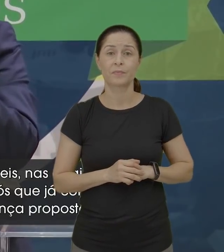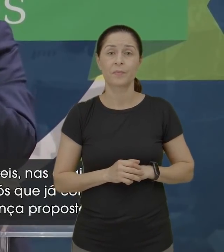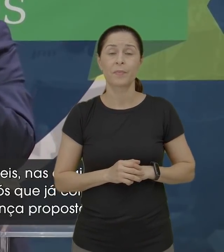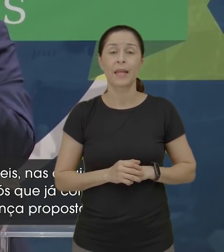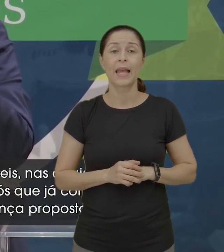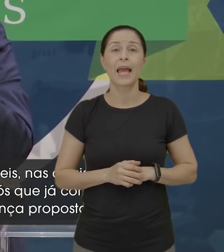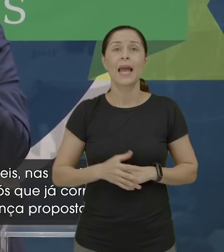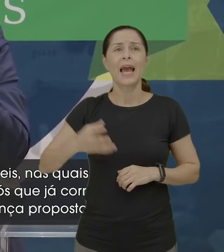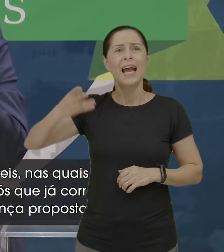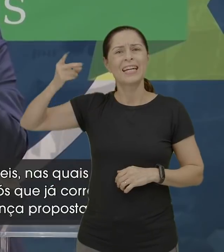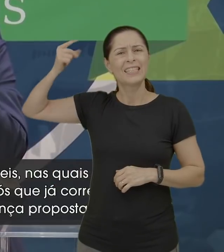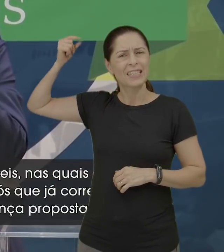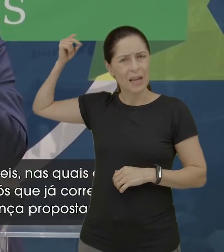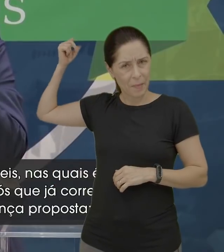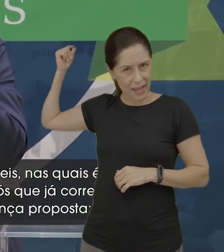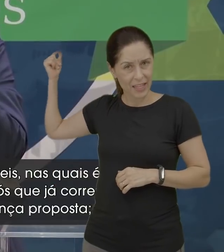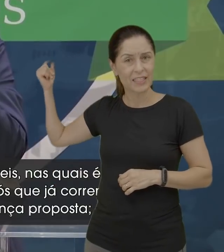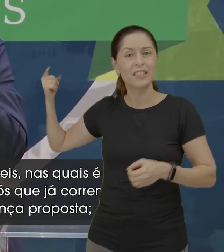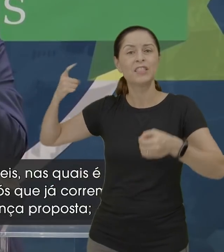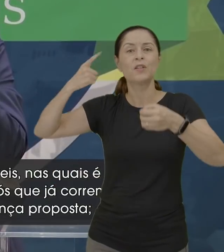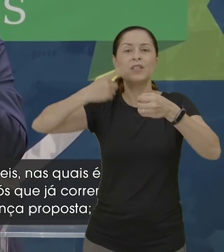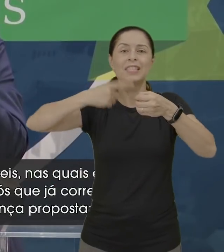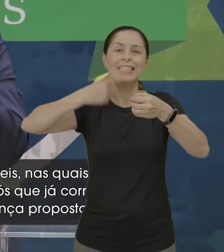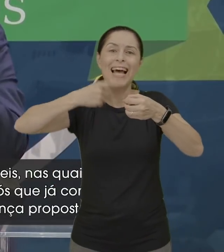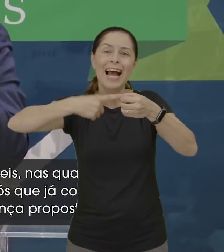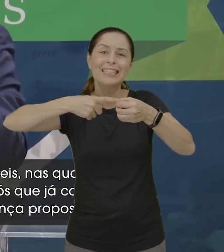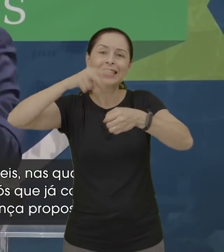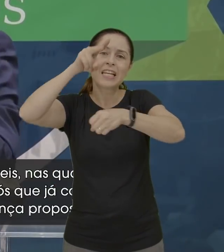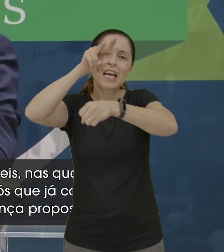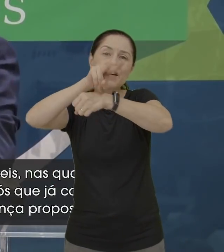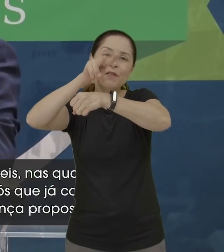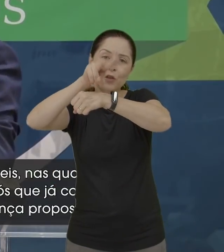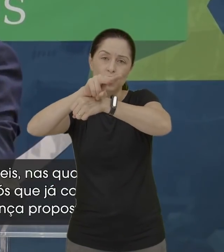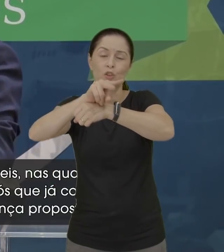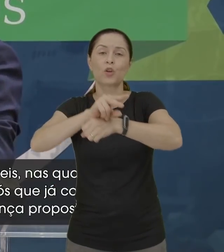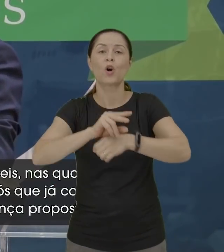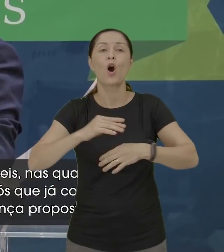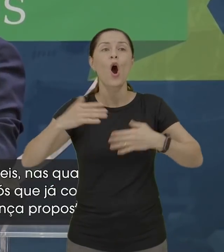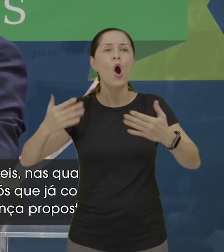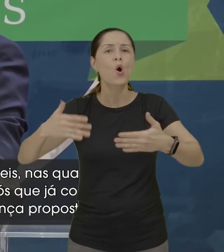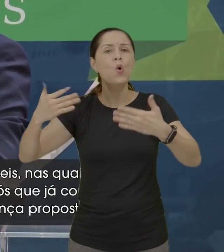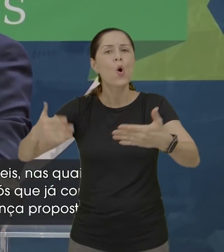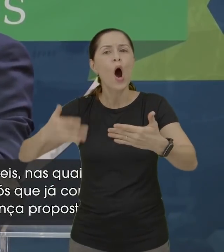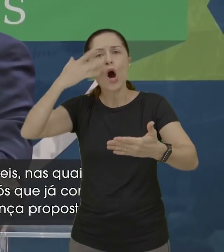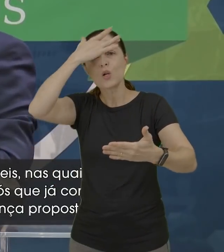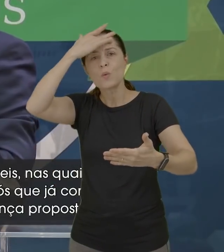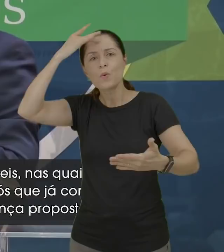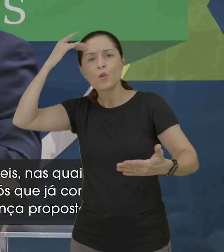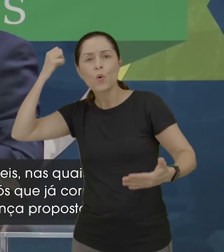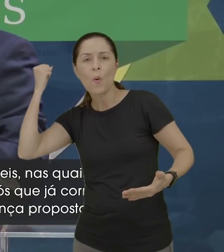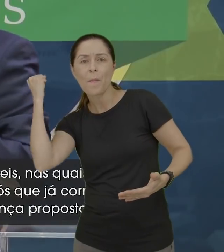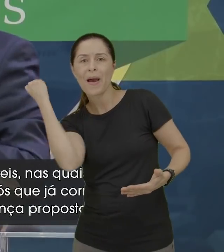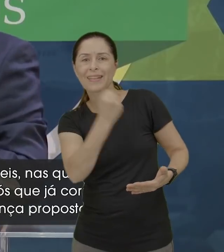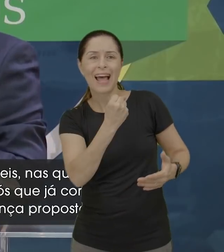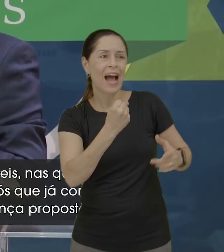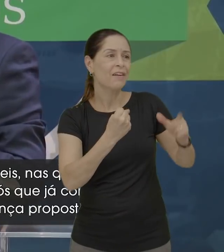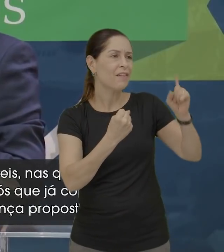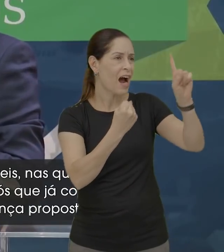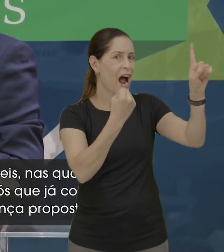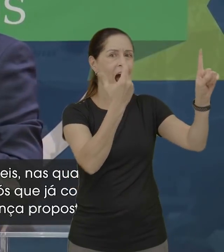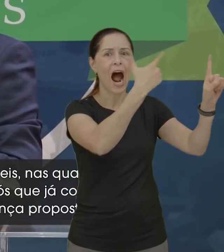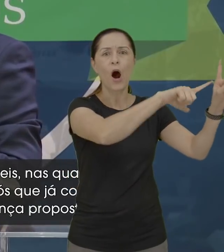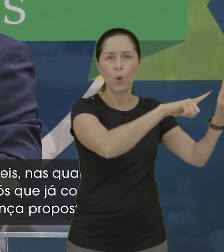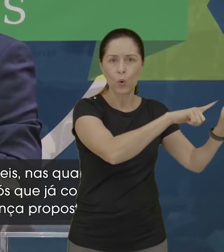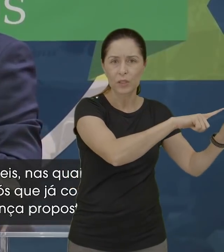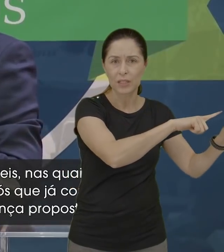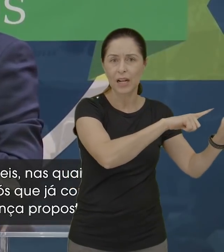Lembra das cidades refúgios? Quando alguém cometia um crime de sangue, não